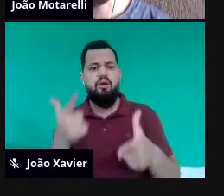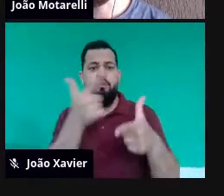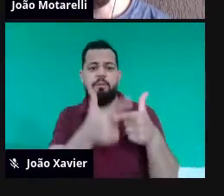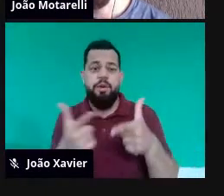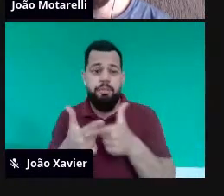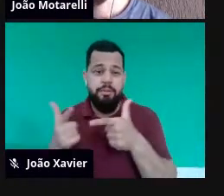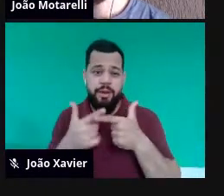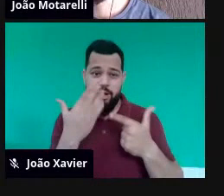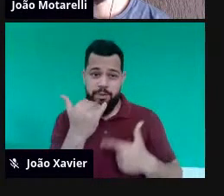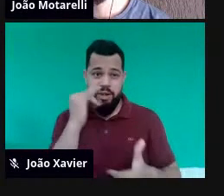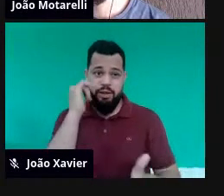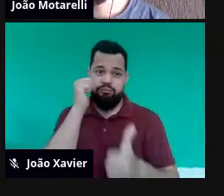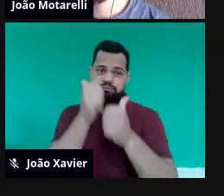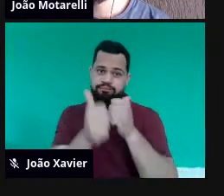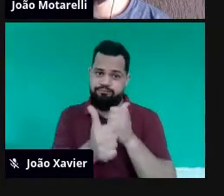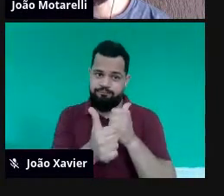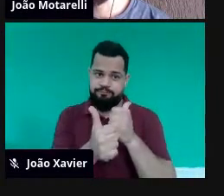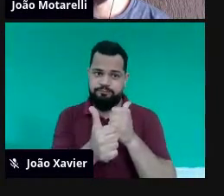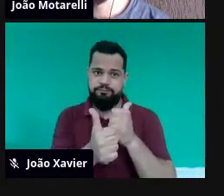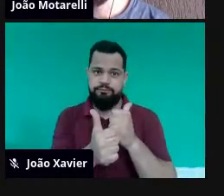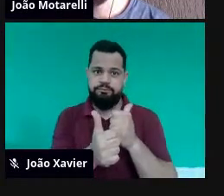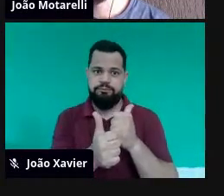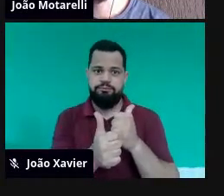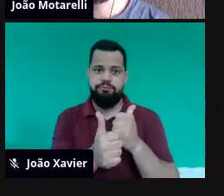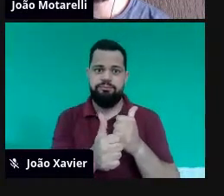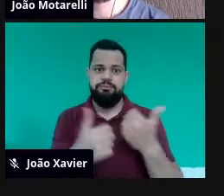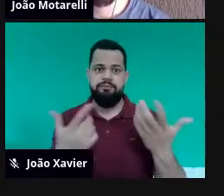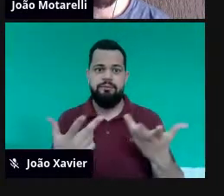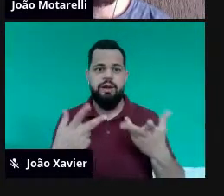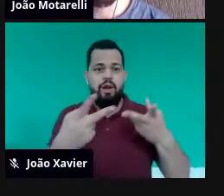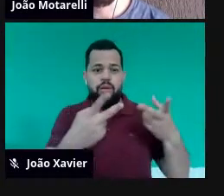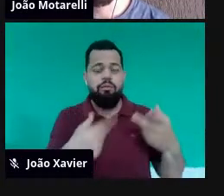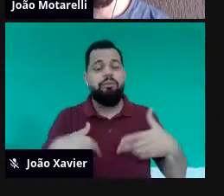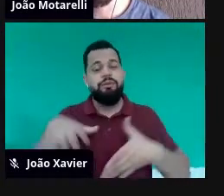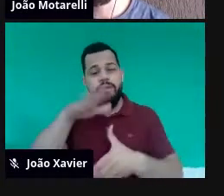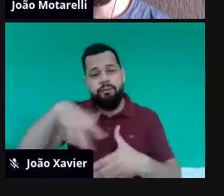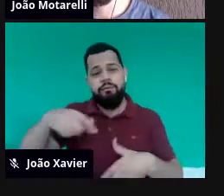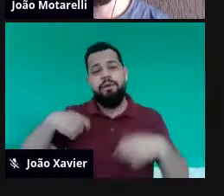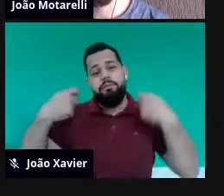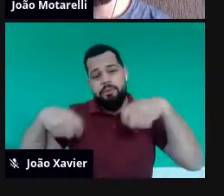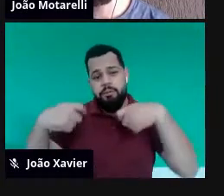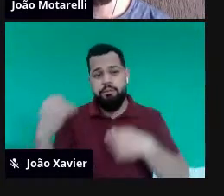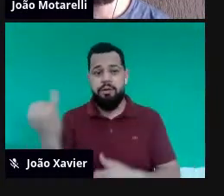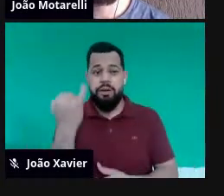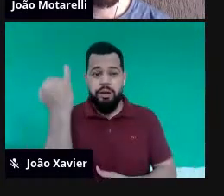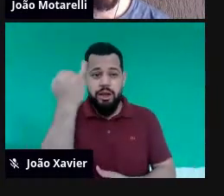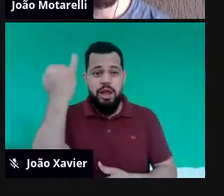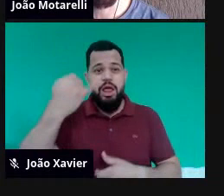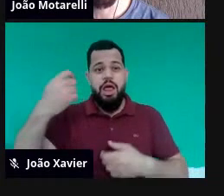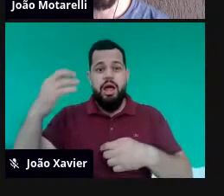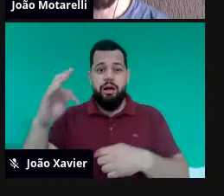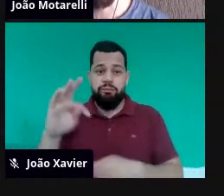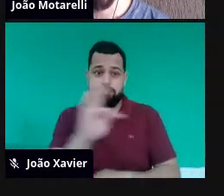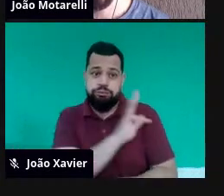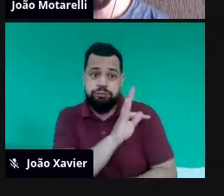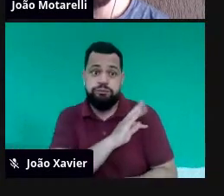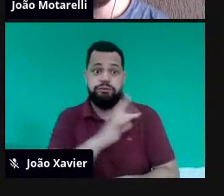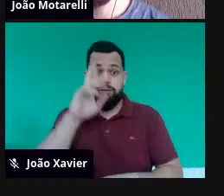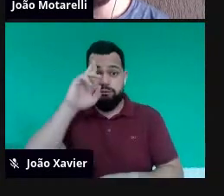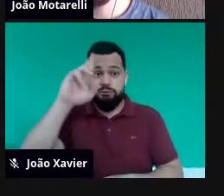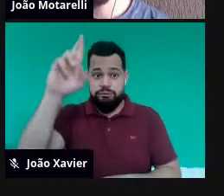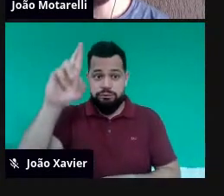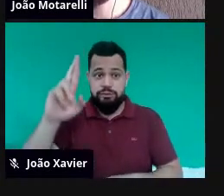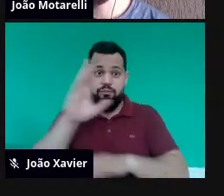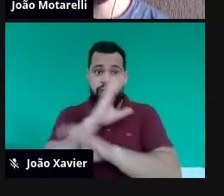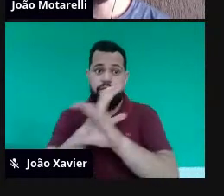ao esporte. Então, quando você está em um ambiente assim, você vê aquilo como necessário, seu técnico, seus dirigentes, as pessoas que você mais confia. Eu